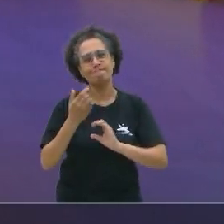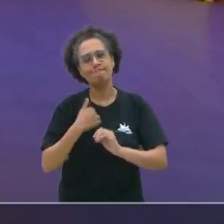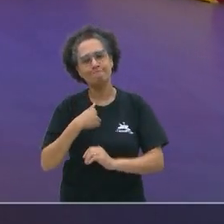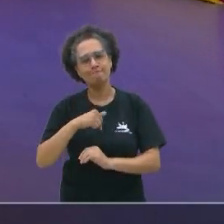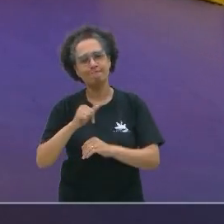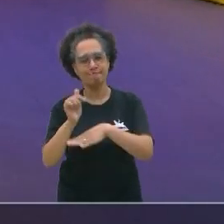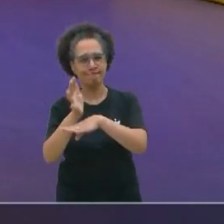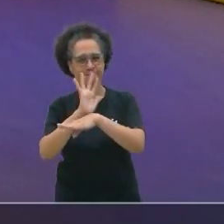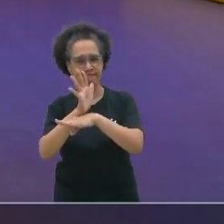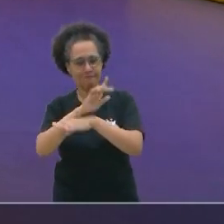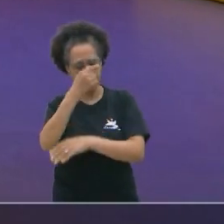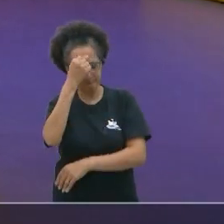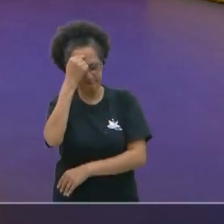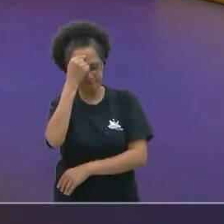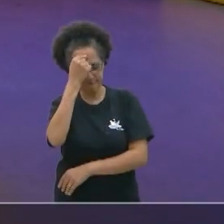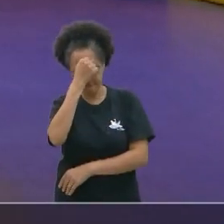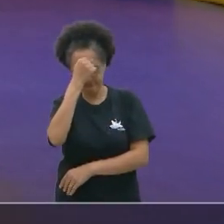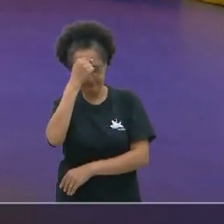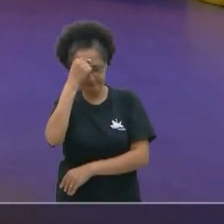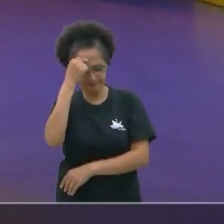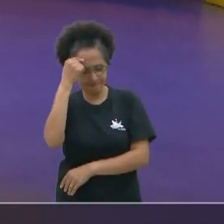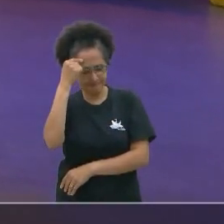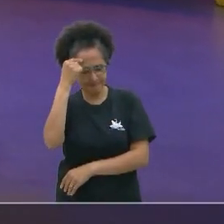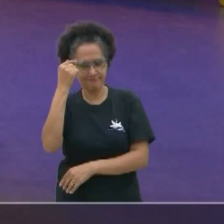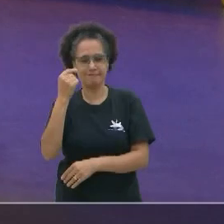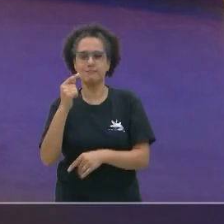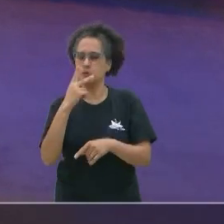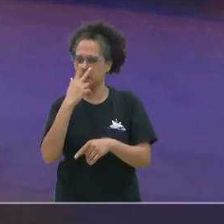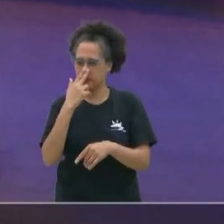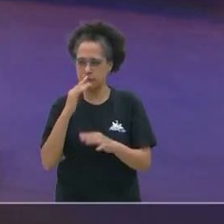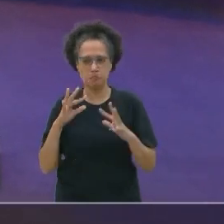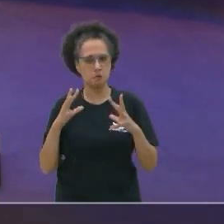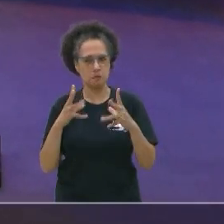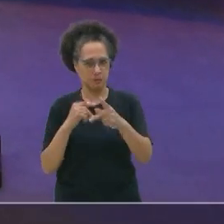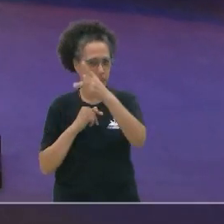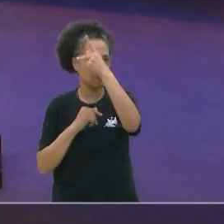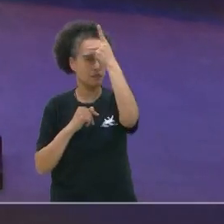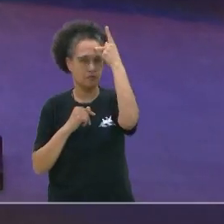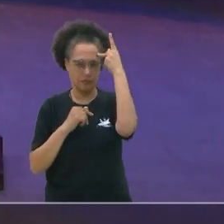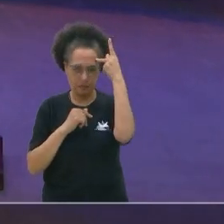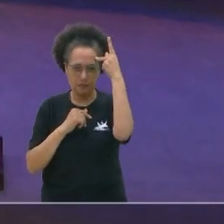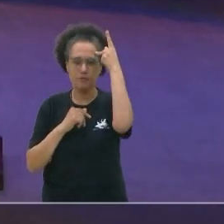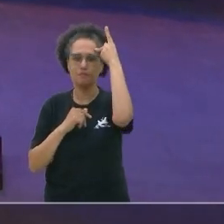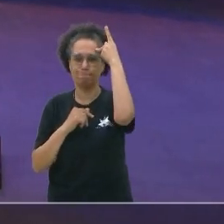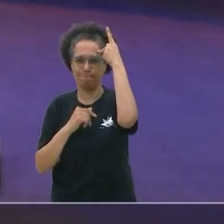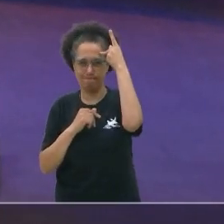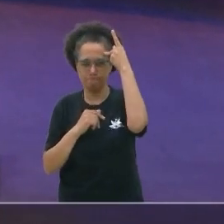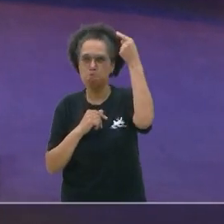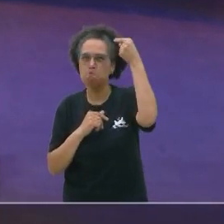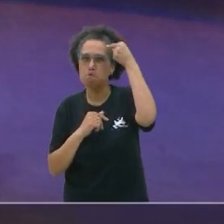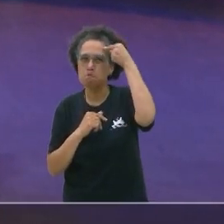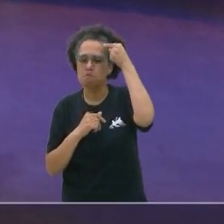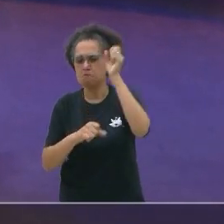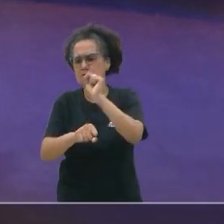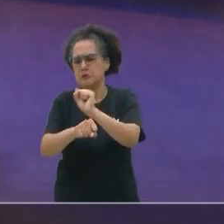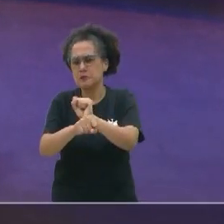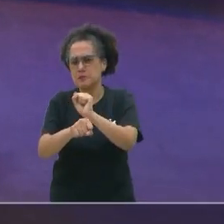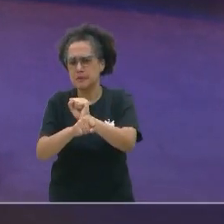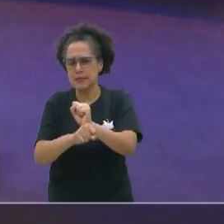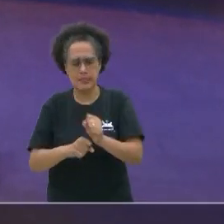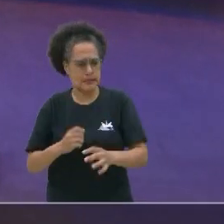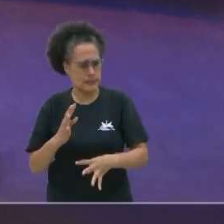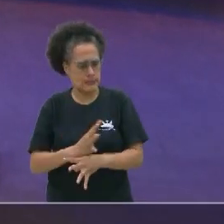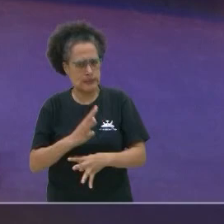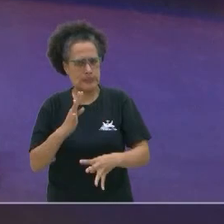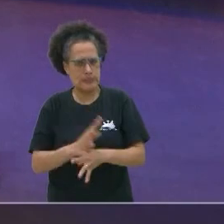na minha cabeça, e eu acho que foi passando um filme na cabeça de todo mundo. E como é difícil esperar, como é difícil suportar quando